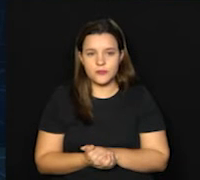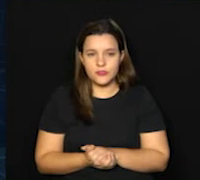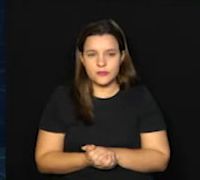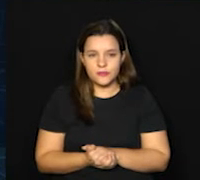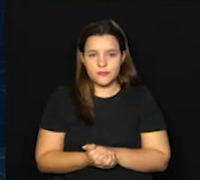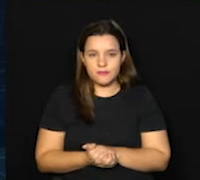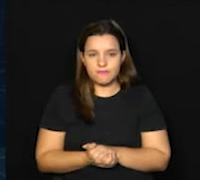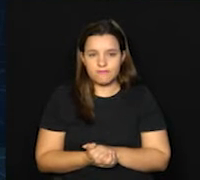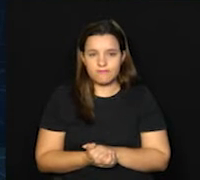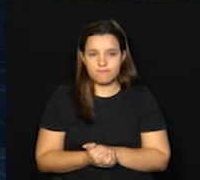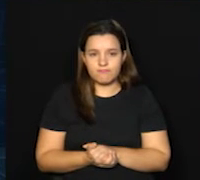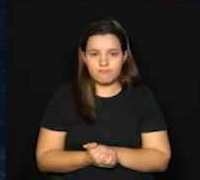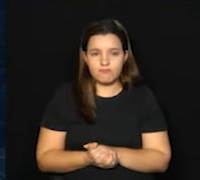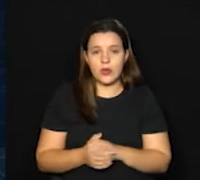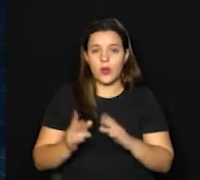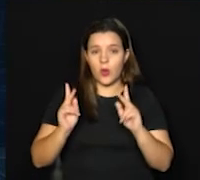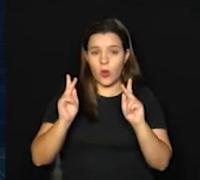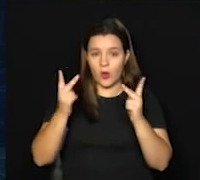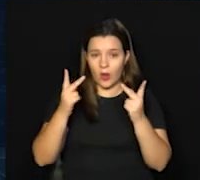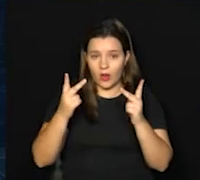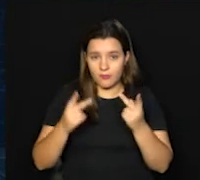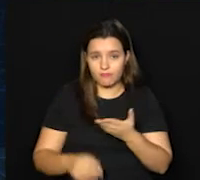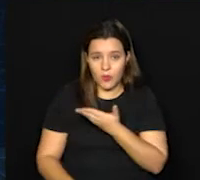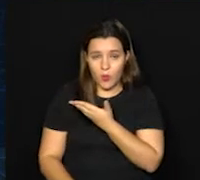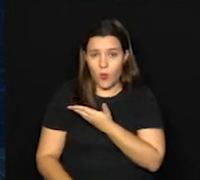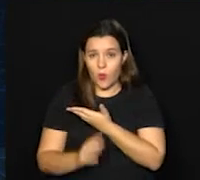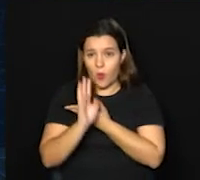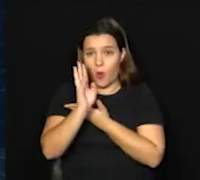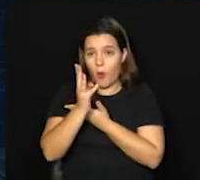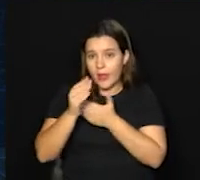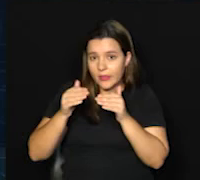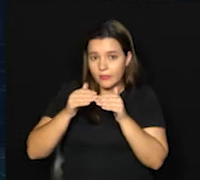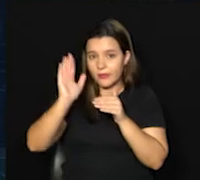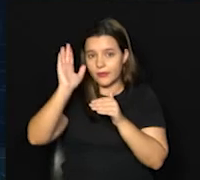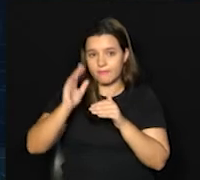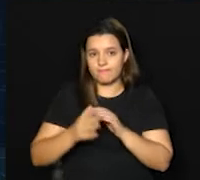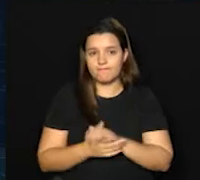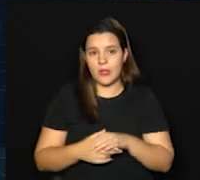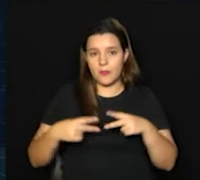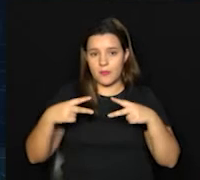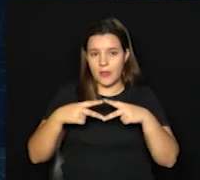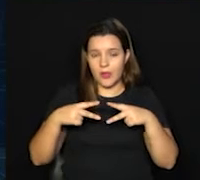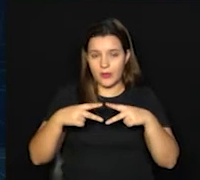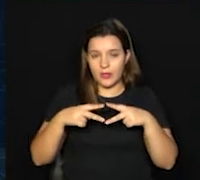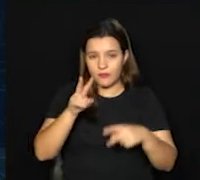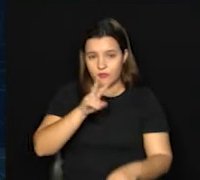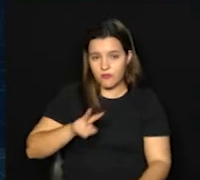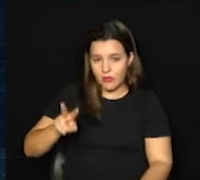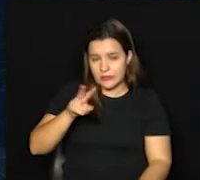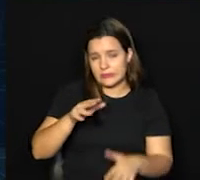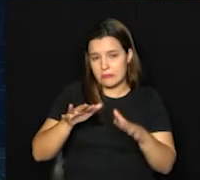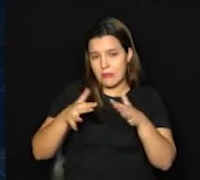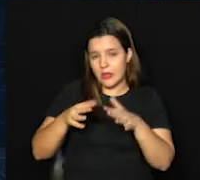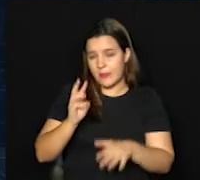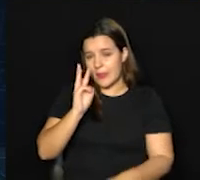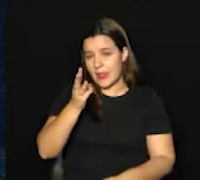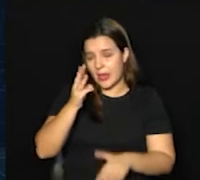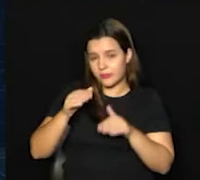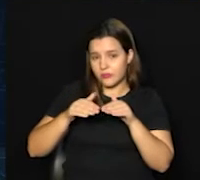5.789, seguida de Hortolândia com mais de 4 mil casos. Paulínia e Valinhos tem mais de 3 mil